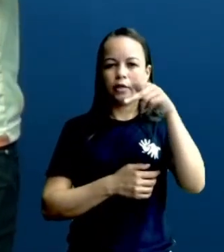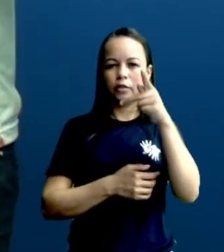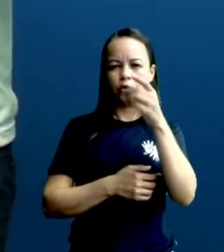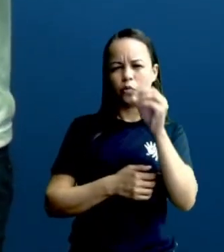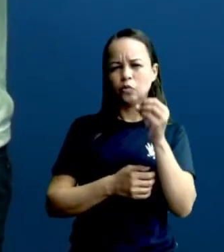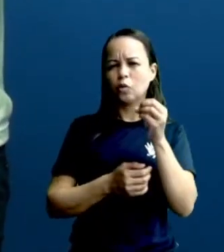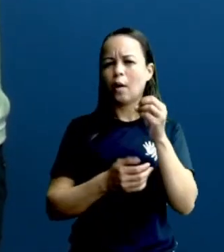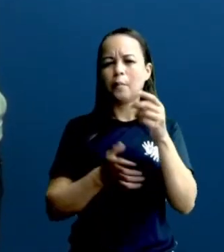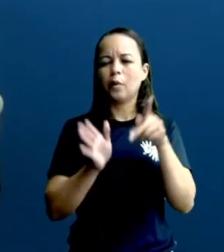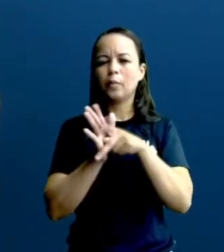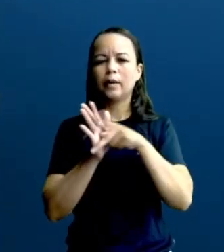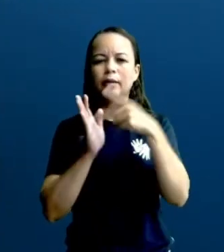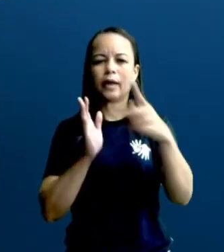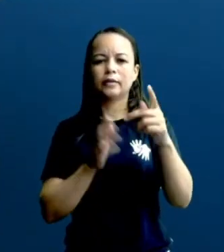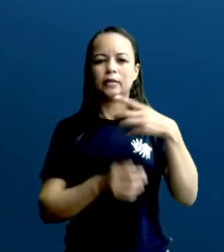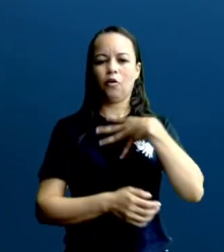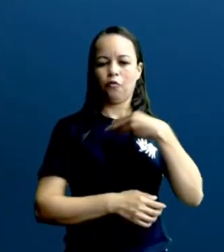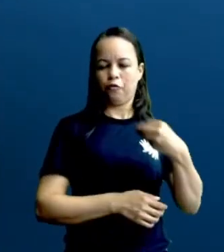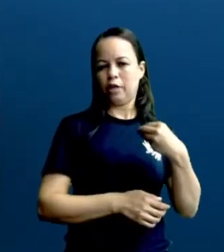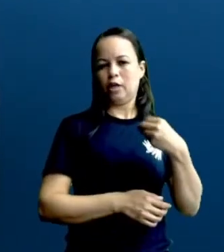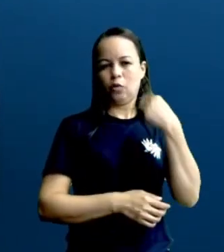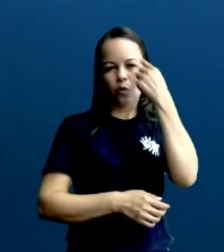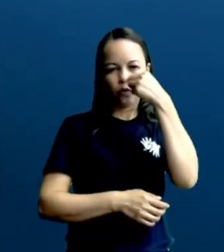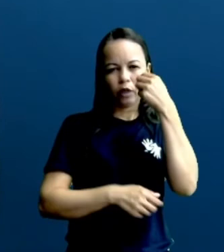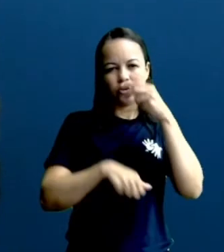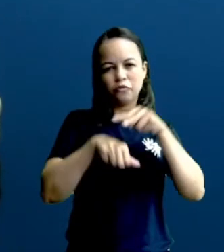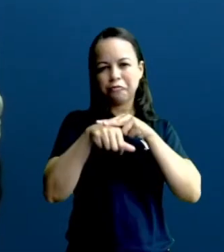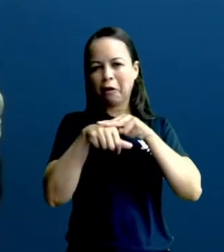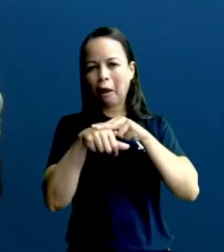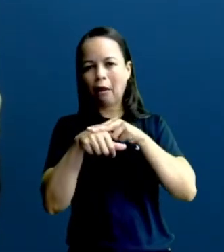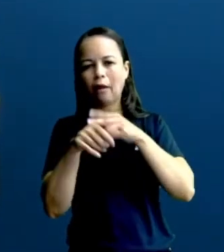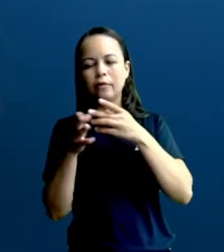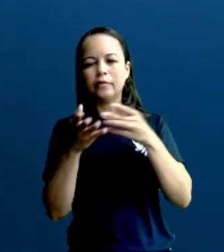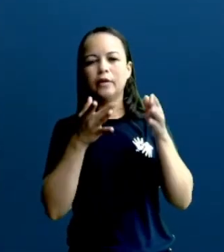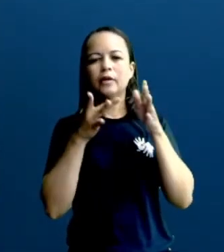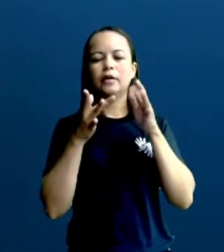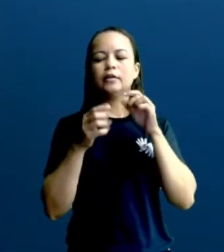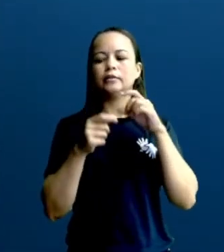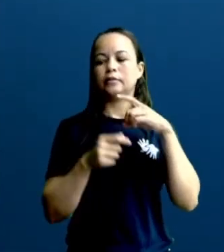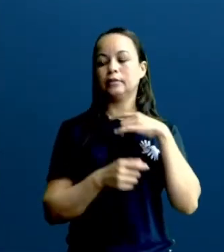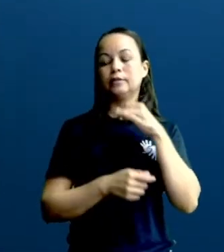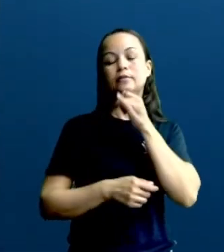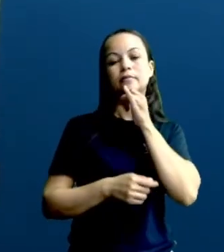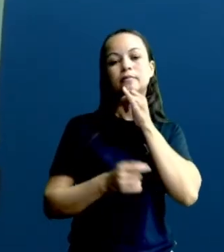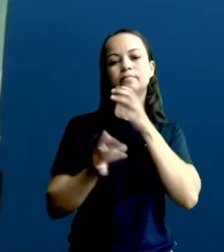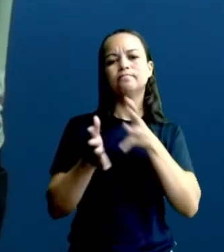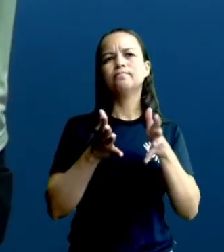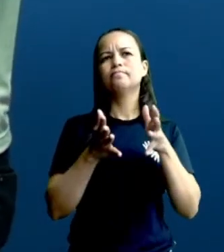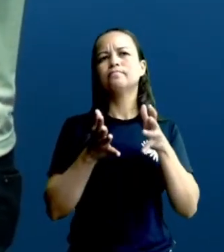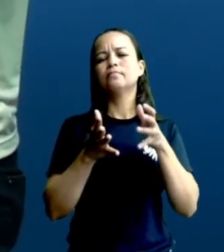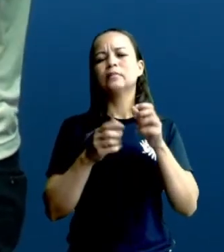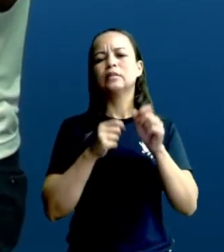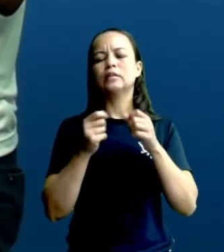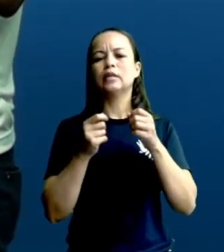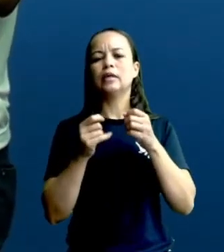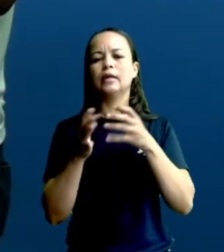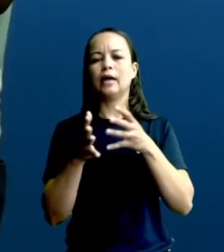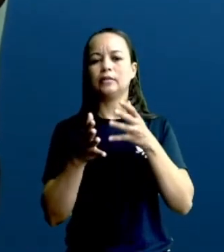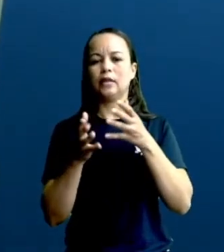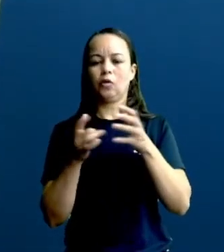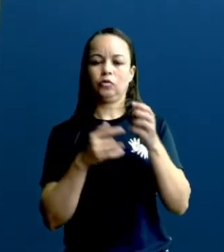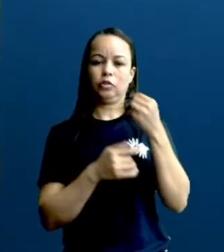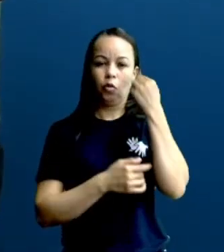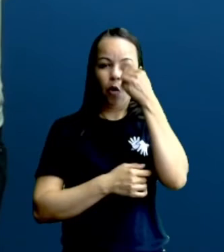castanhos, olhos azuis ou olhos verdes? Se existe um cruzamento, por exemplo, de um casal de olhos verdes com